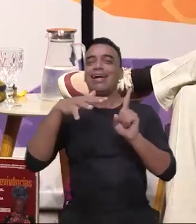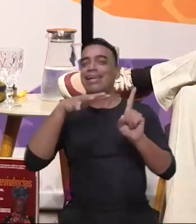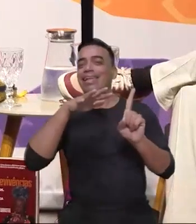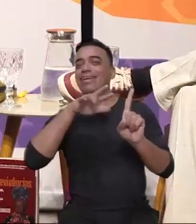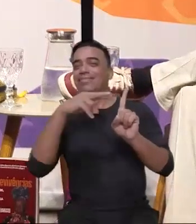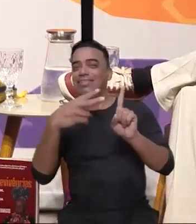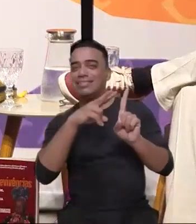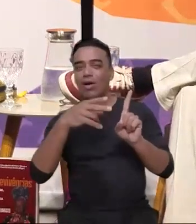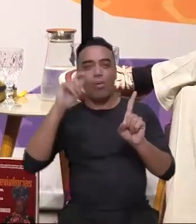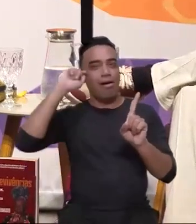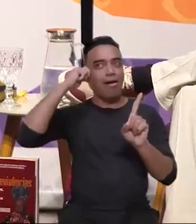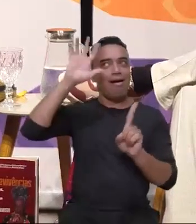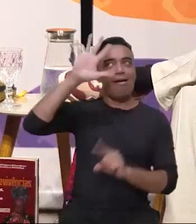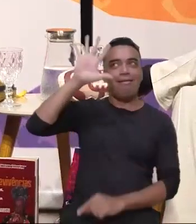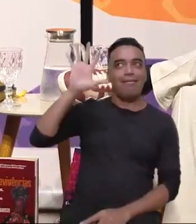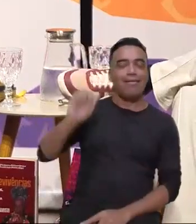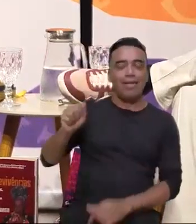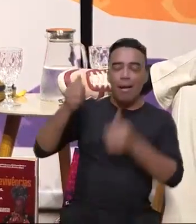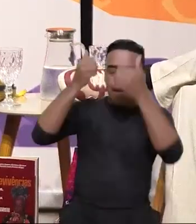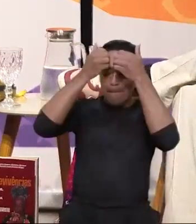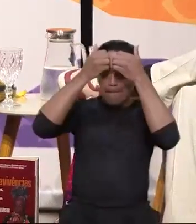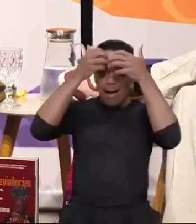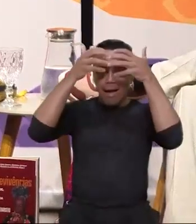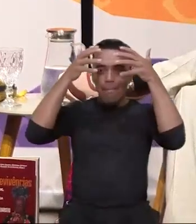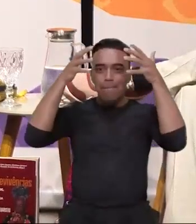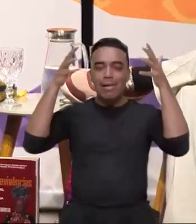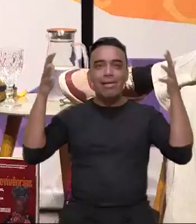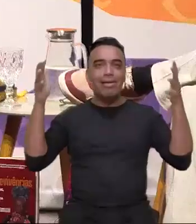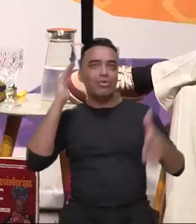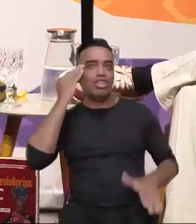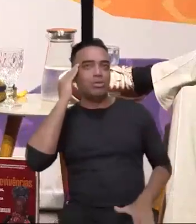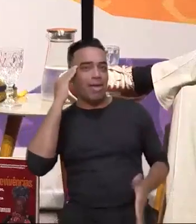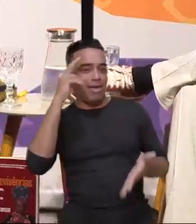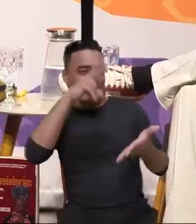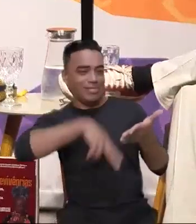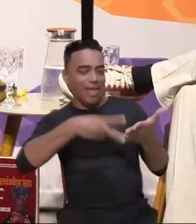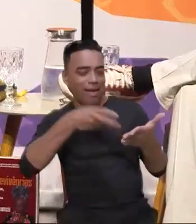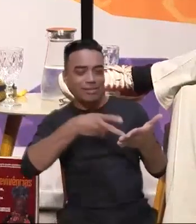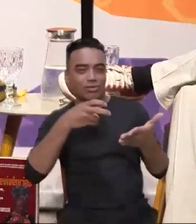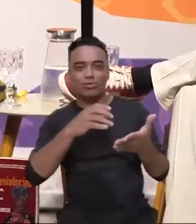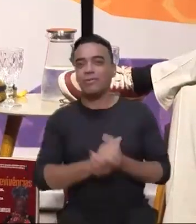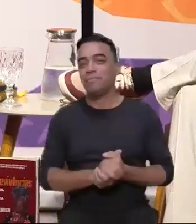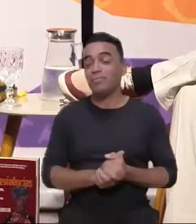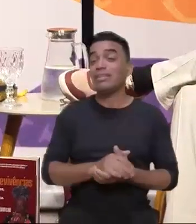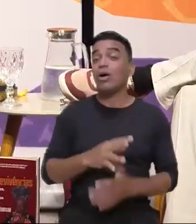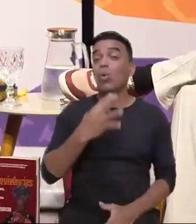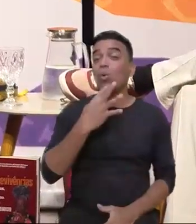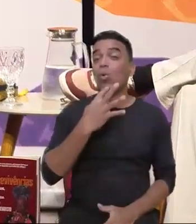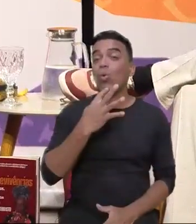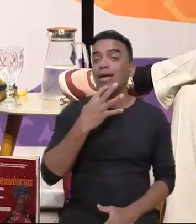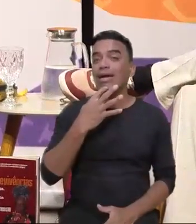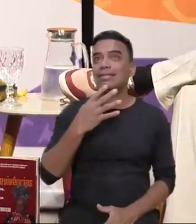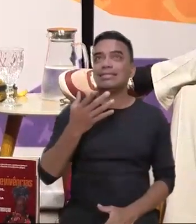mitológicas africanas, amplie a leitura desse texto. Por exemplo, Ponciano Vicêncio. Quem conhece